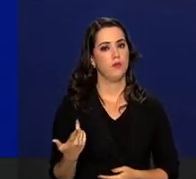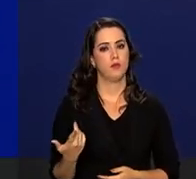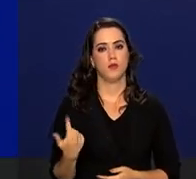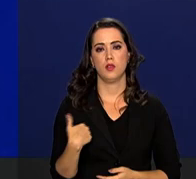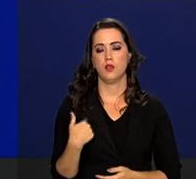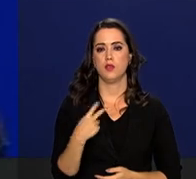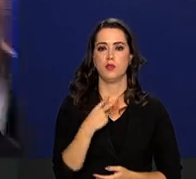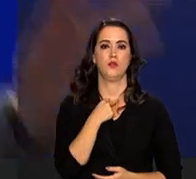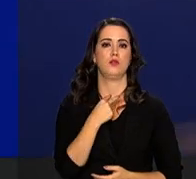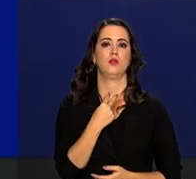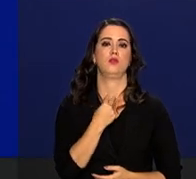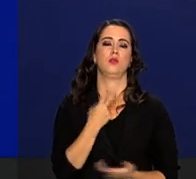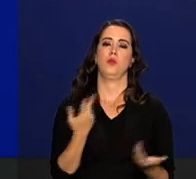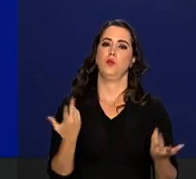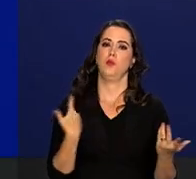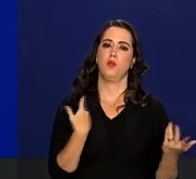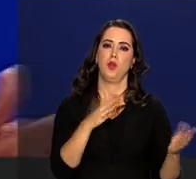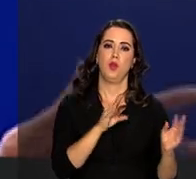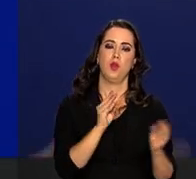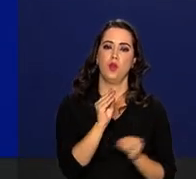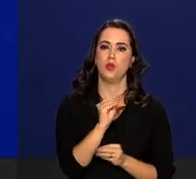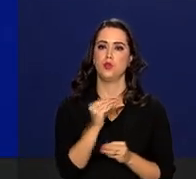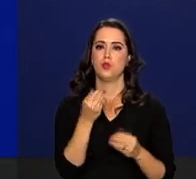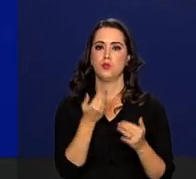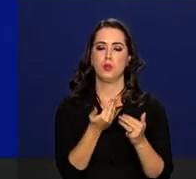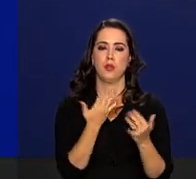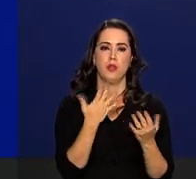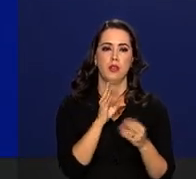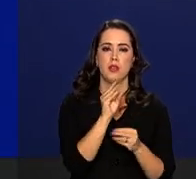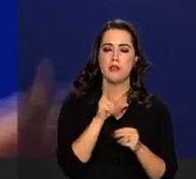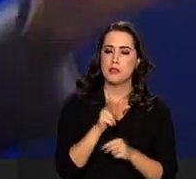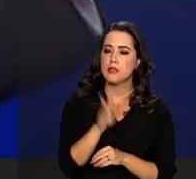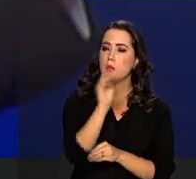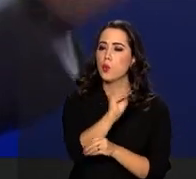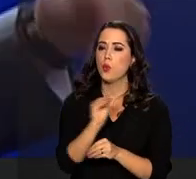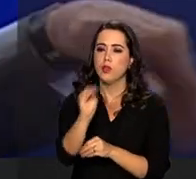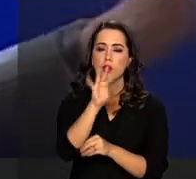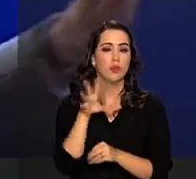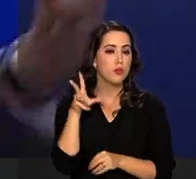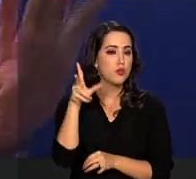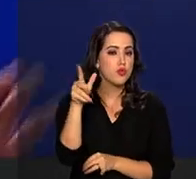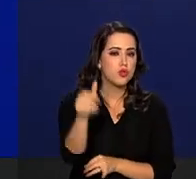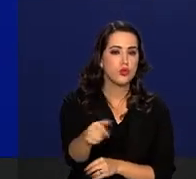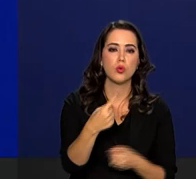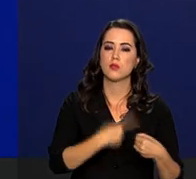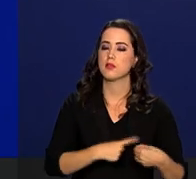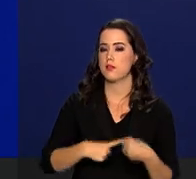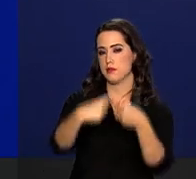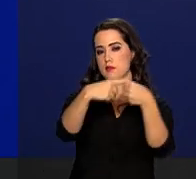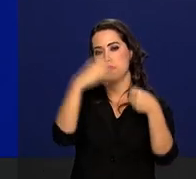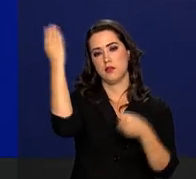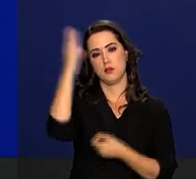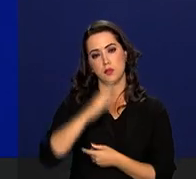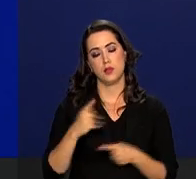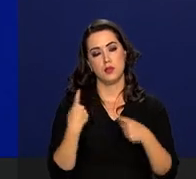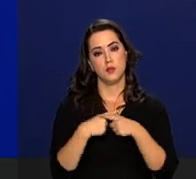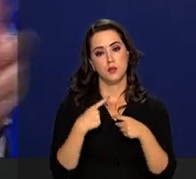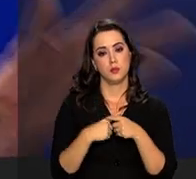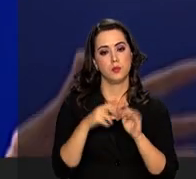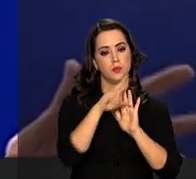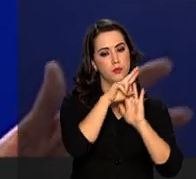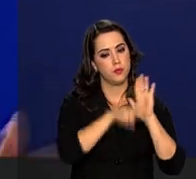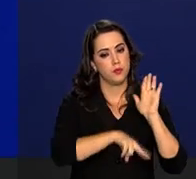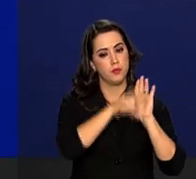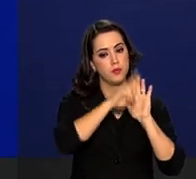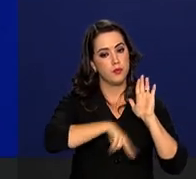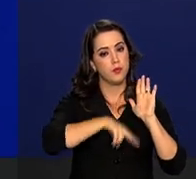não vai deixar desprovido nenhum município brasileiro. E evidentemente pela regração que o Gilberto Ock